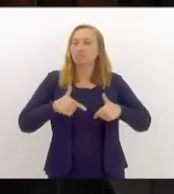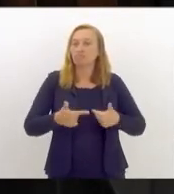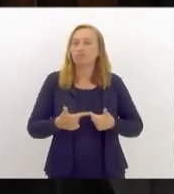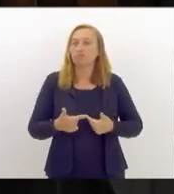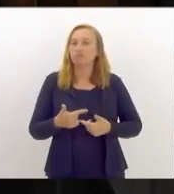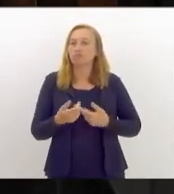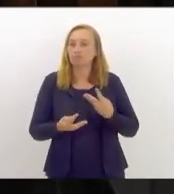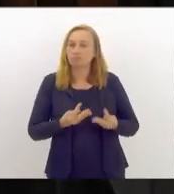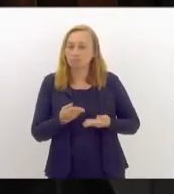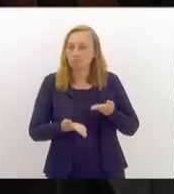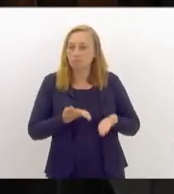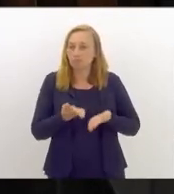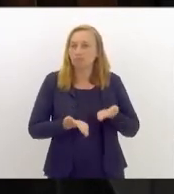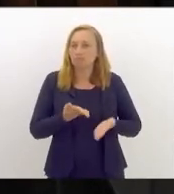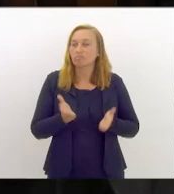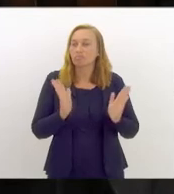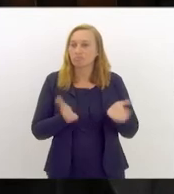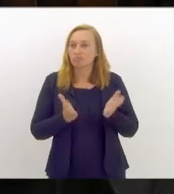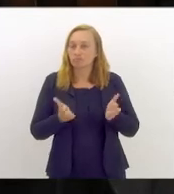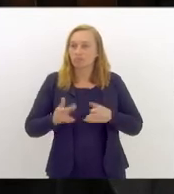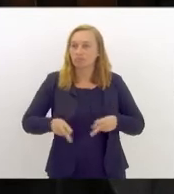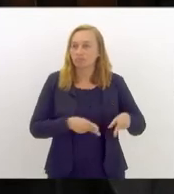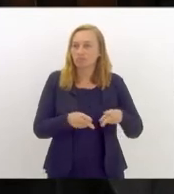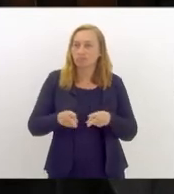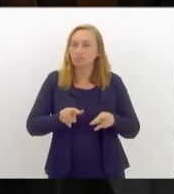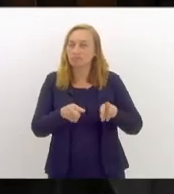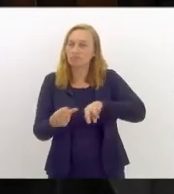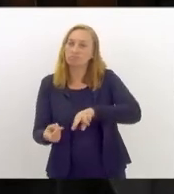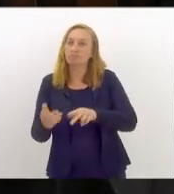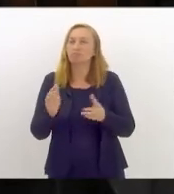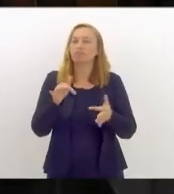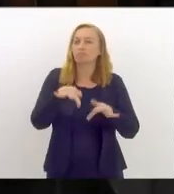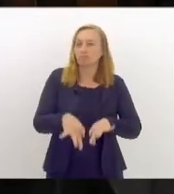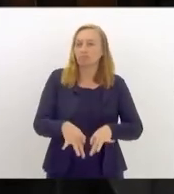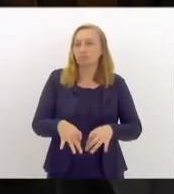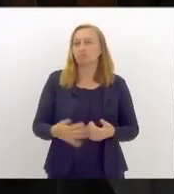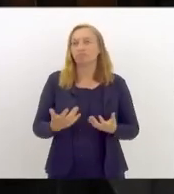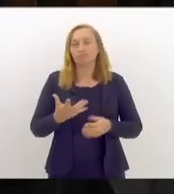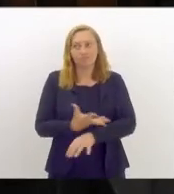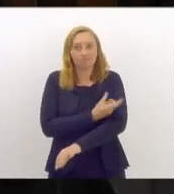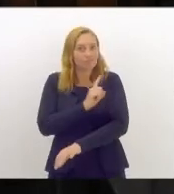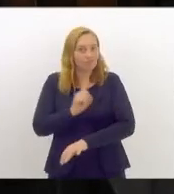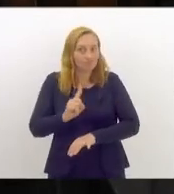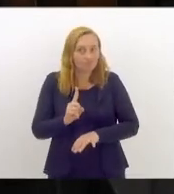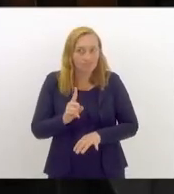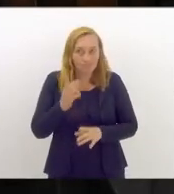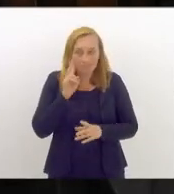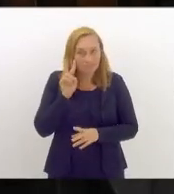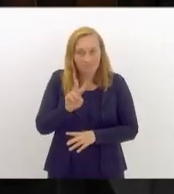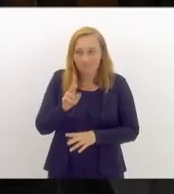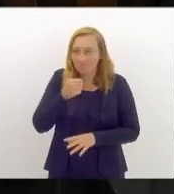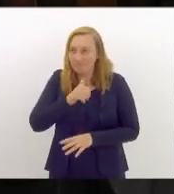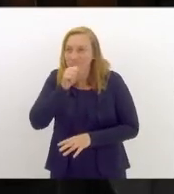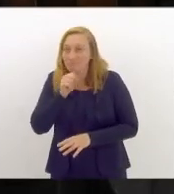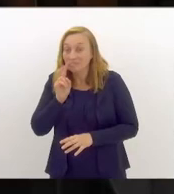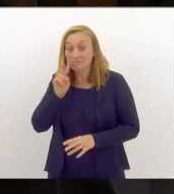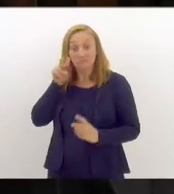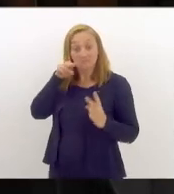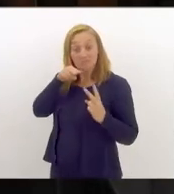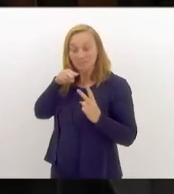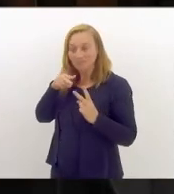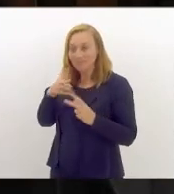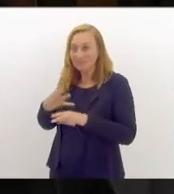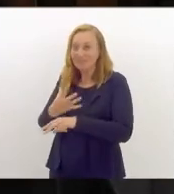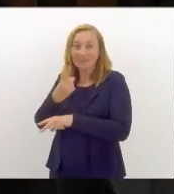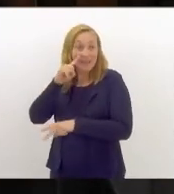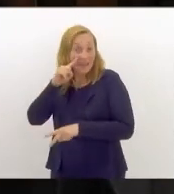no trato e agora caminhando para o fim e tentando não me emocionar eu não posso olhar para minha mãe porque se eu cruzoário com ela